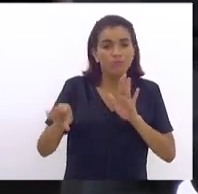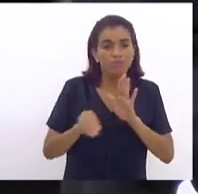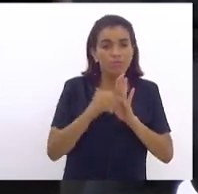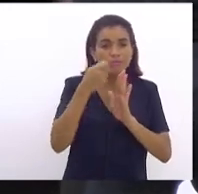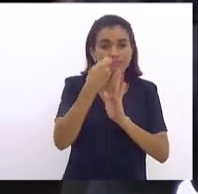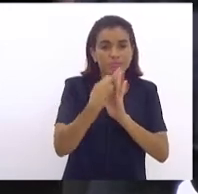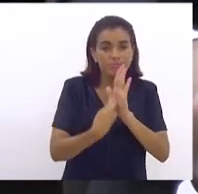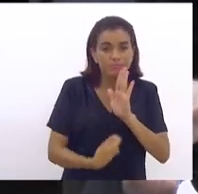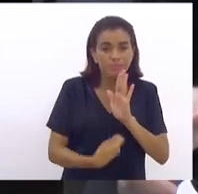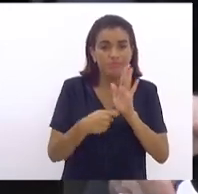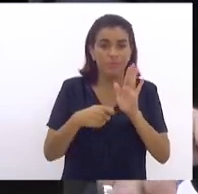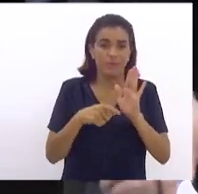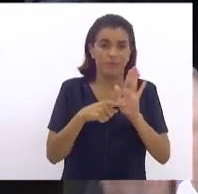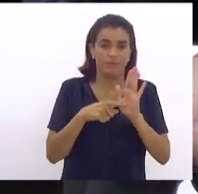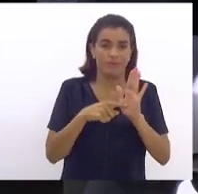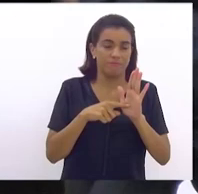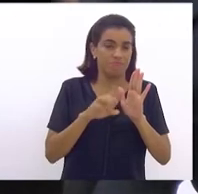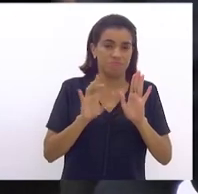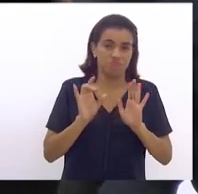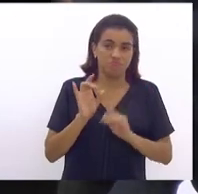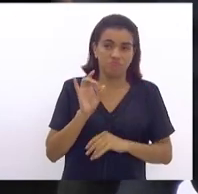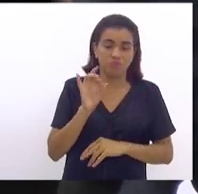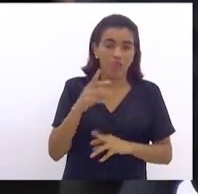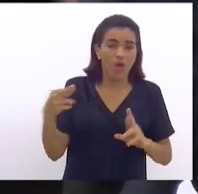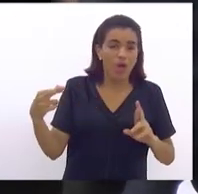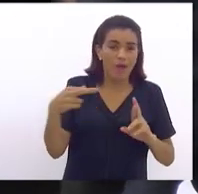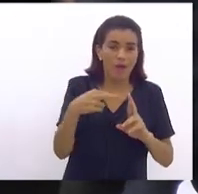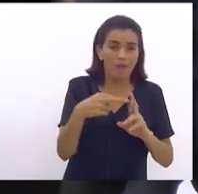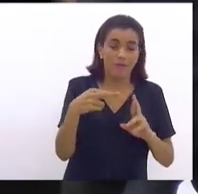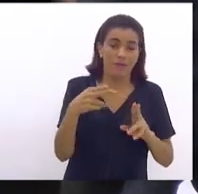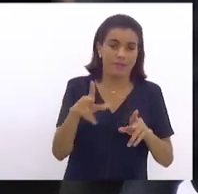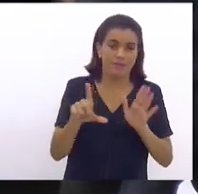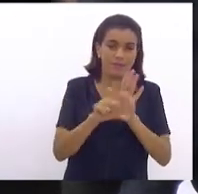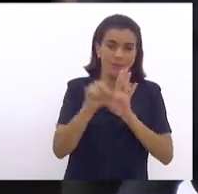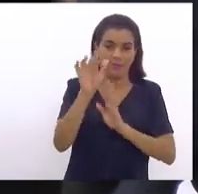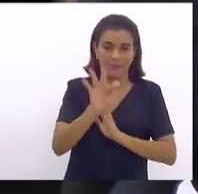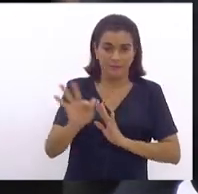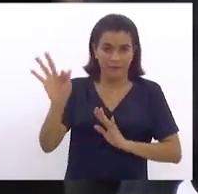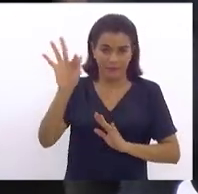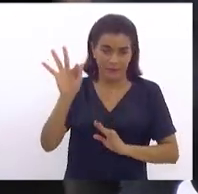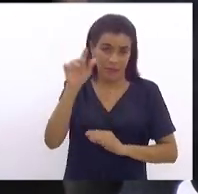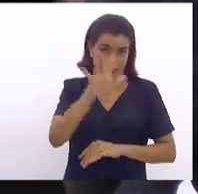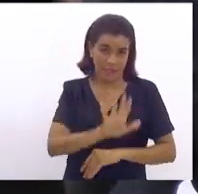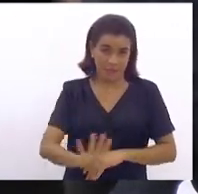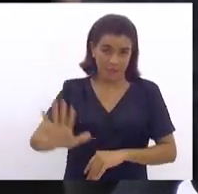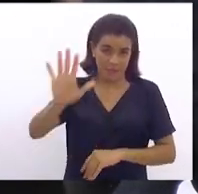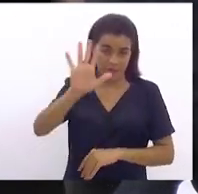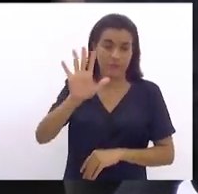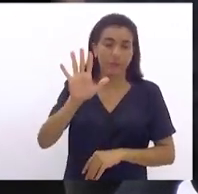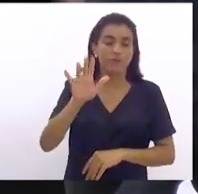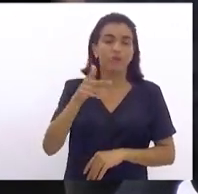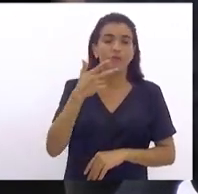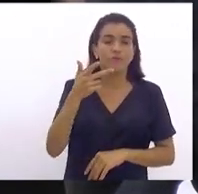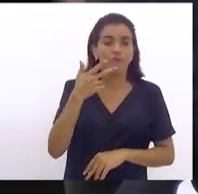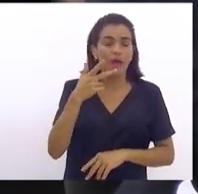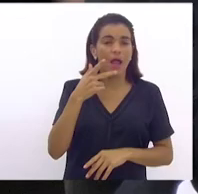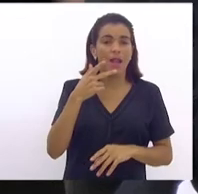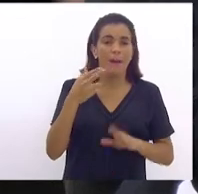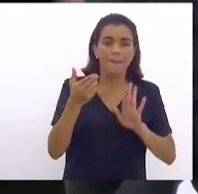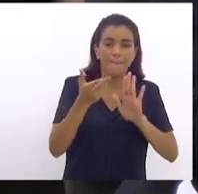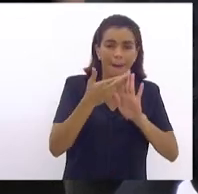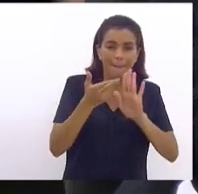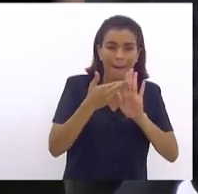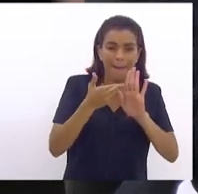texto a menção à lei federal, que, na realidade, é uma lei nacional, não é federal, ela é nacional, né, que traça